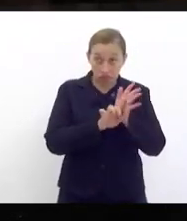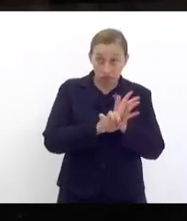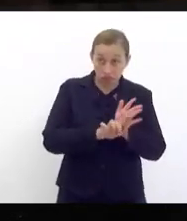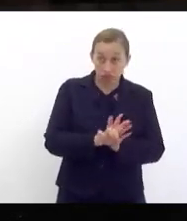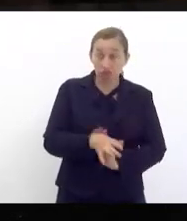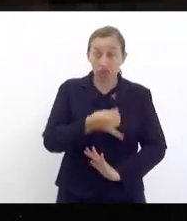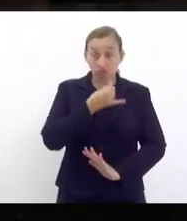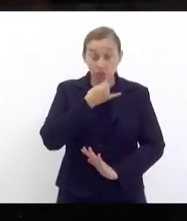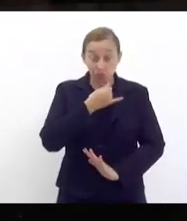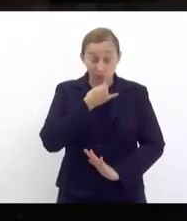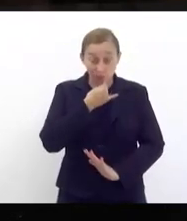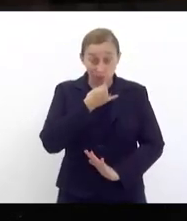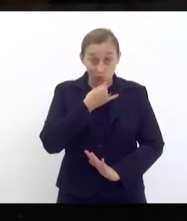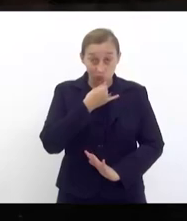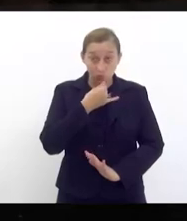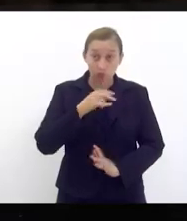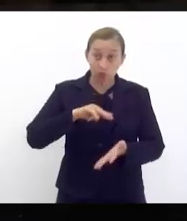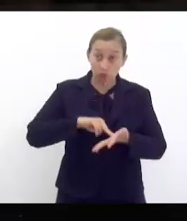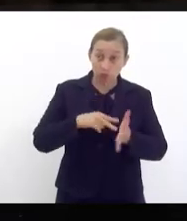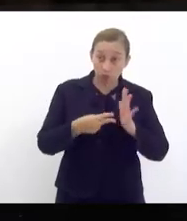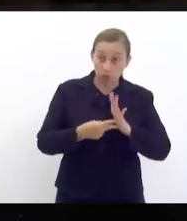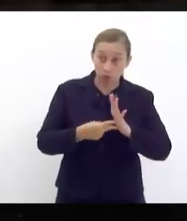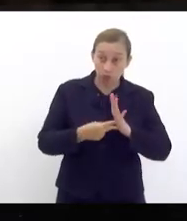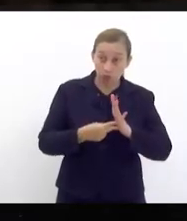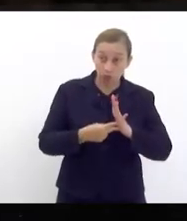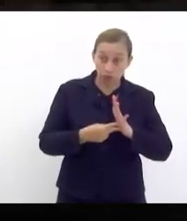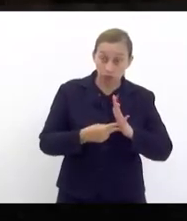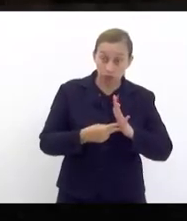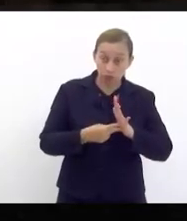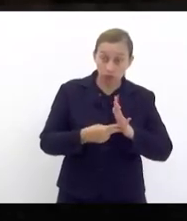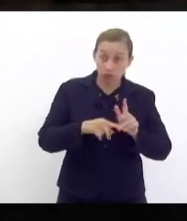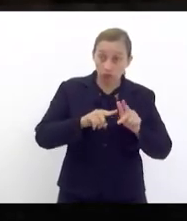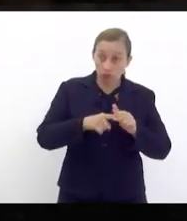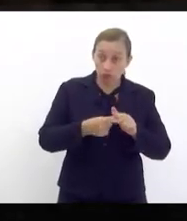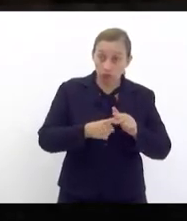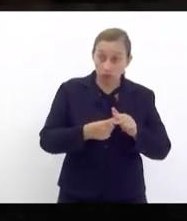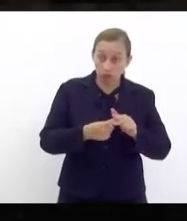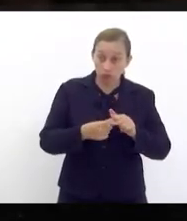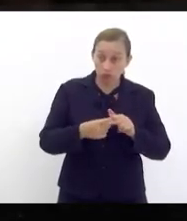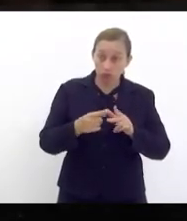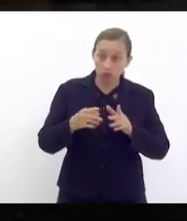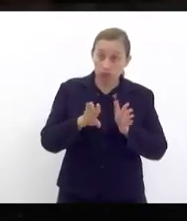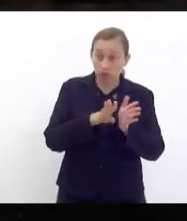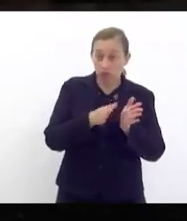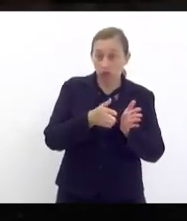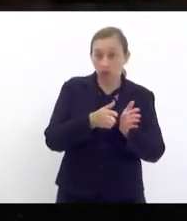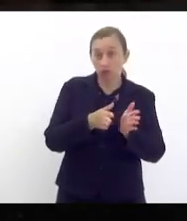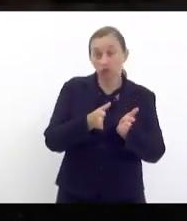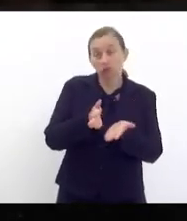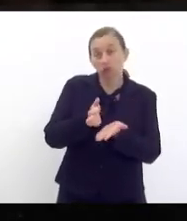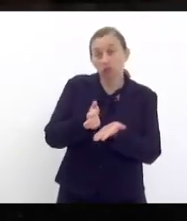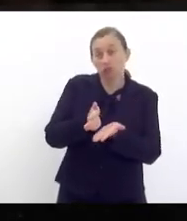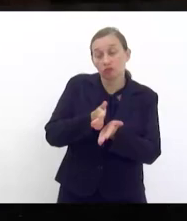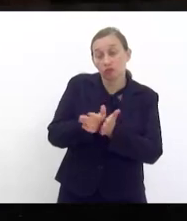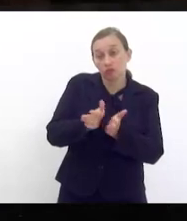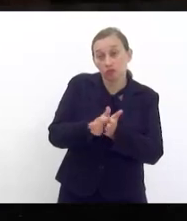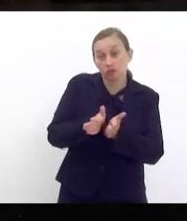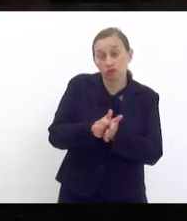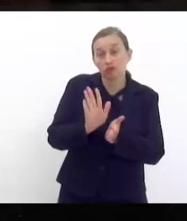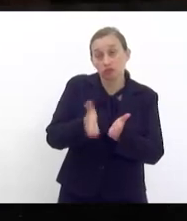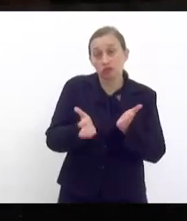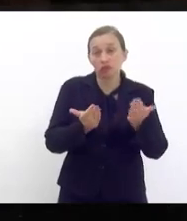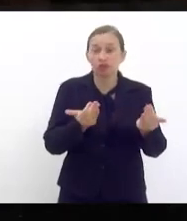drástica significaria um rearranjo de contas que foram feitas com uma previsão já baseada